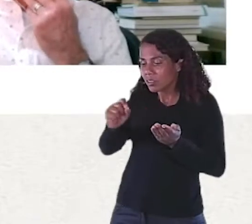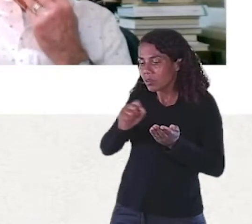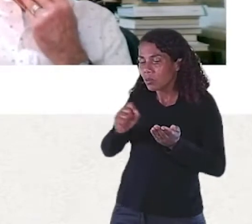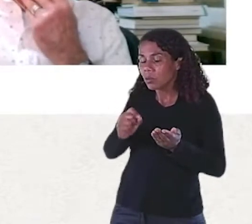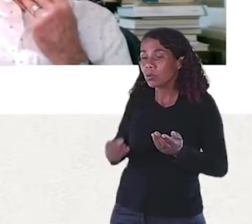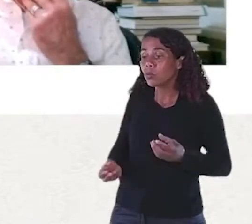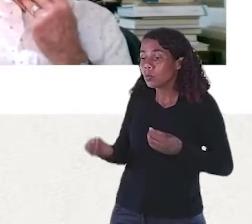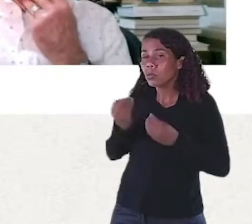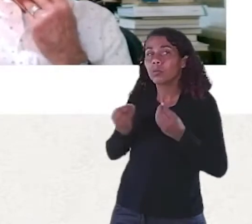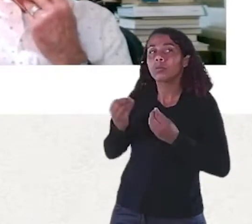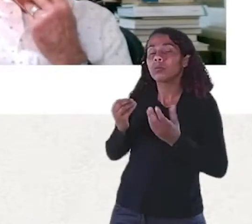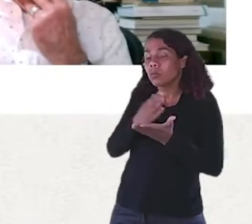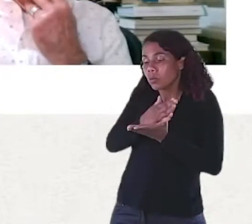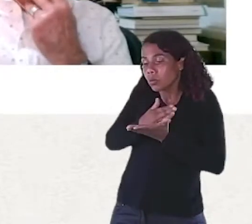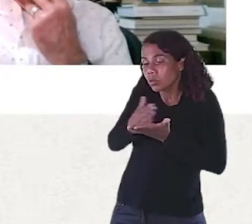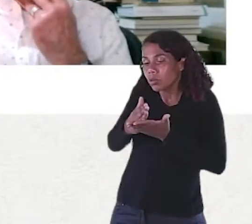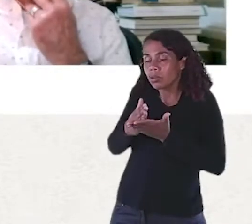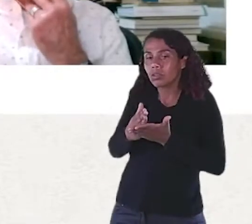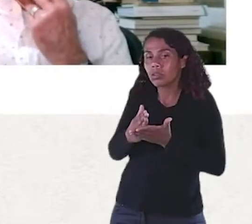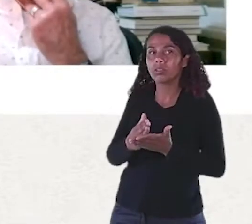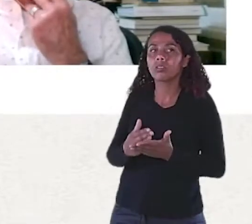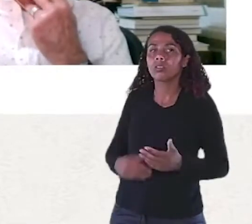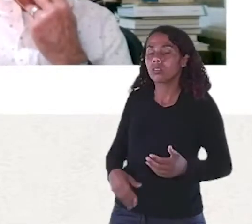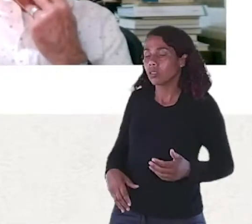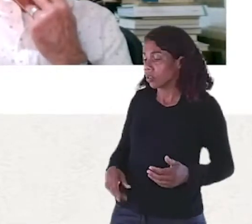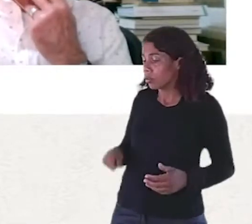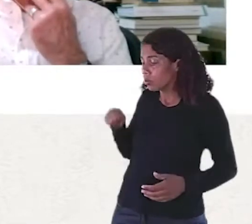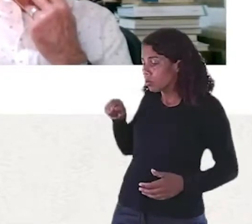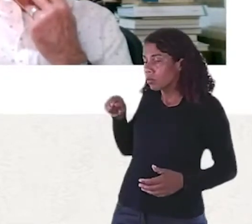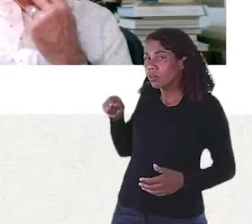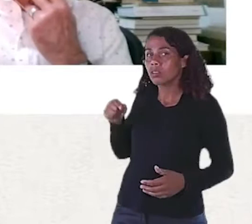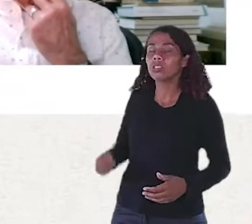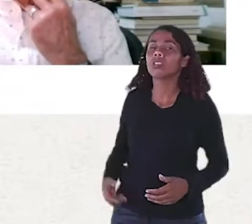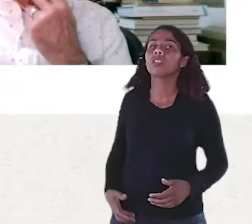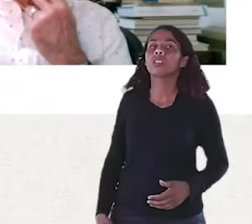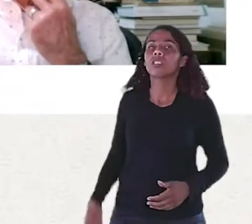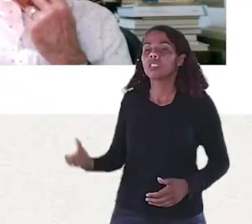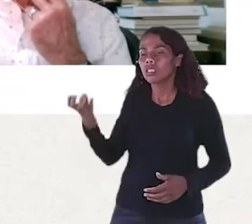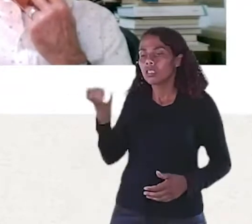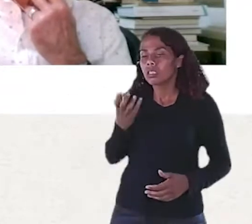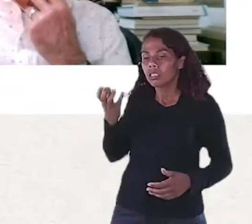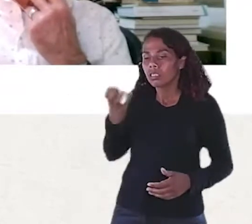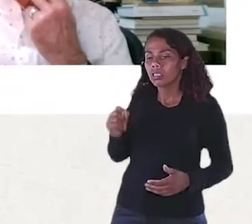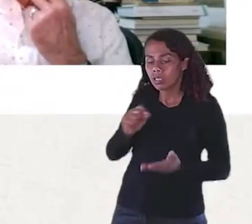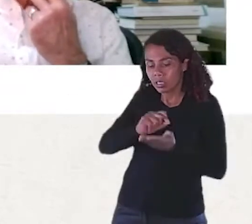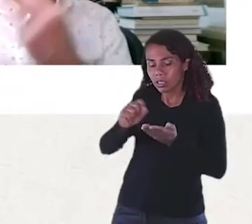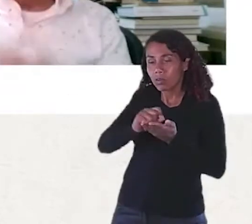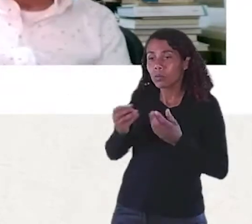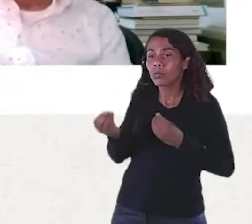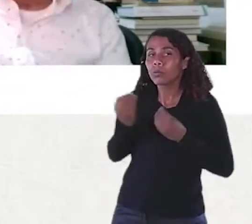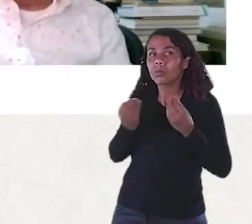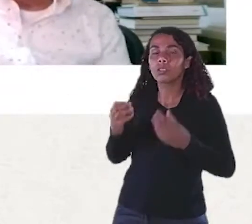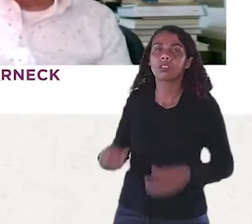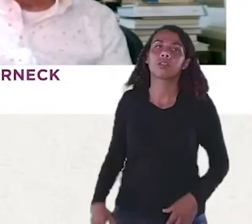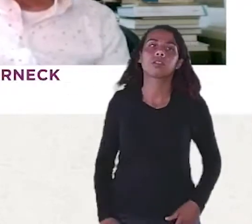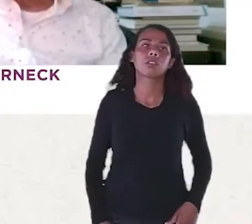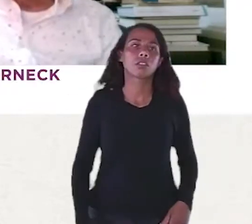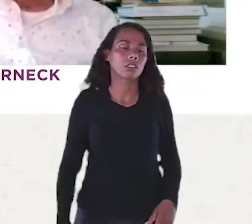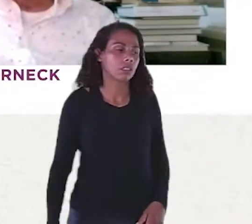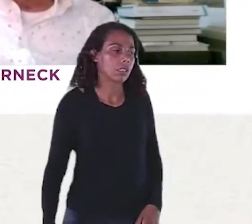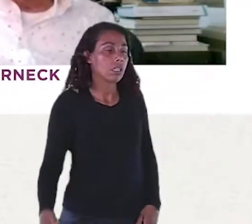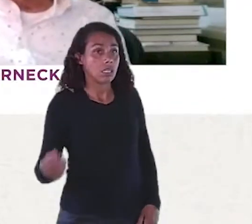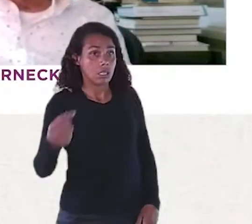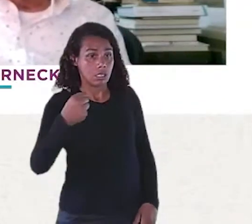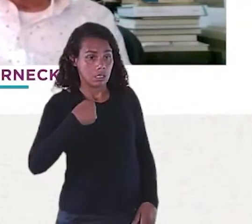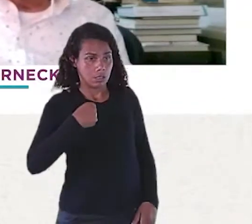contemporâneo do Murilo, né? De onde veio essa loucura que especificamente o mineiro tem? Eu não sei, no meu caso eu acho